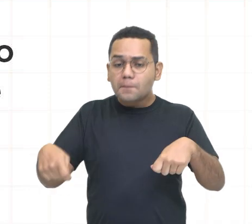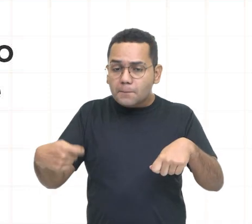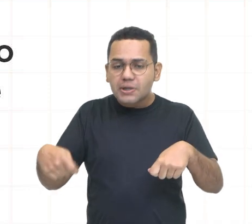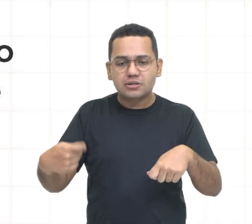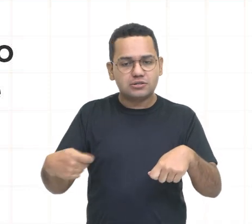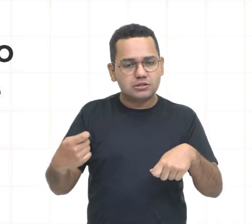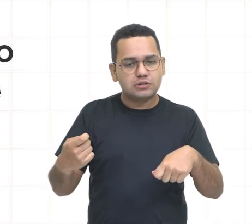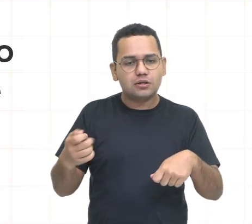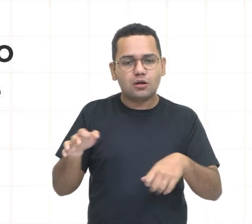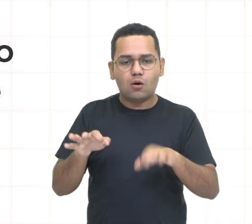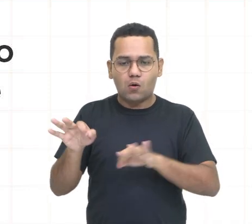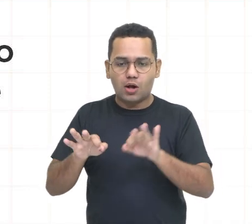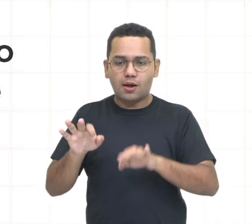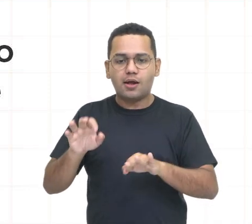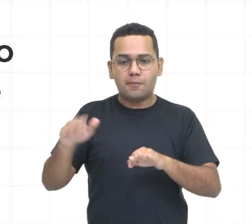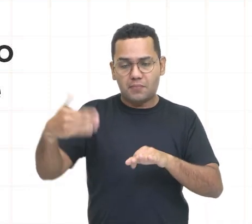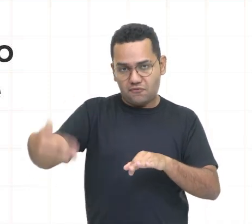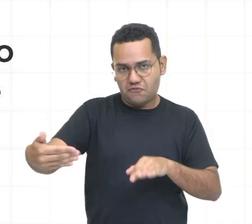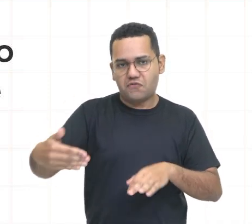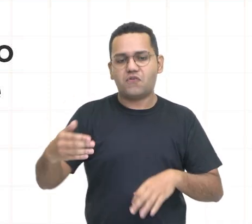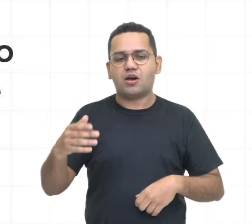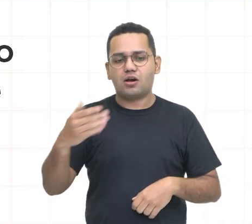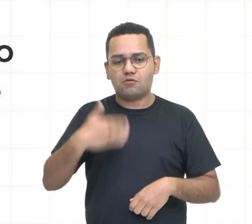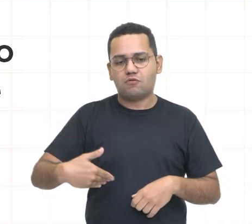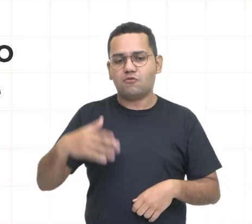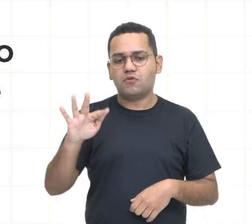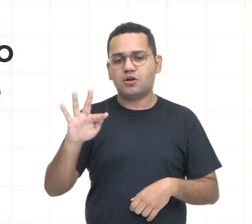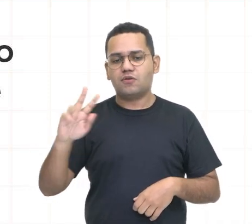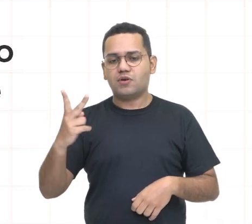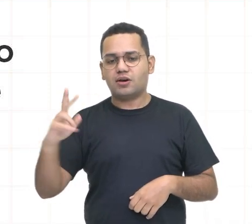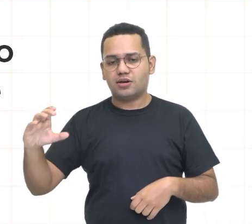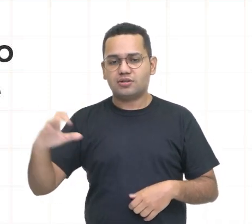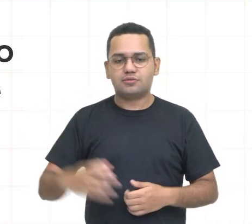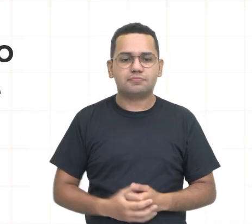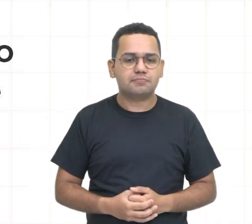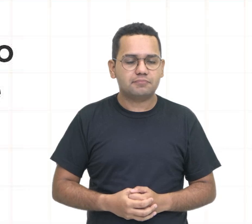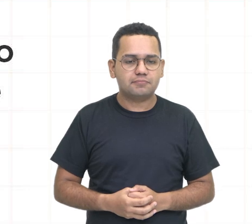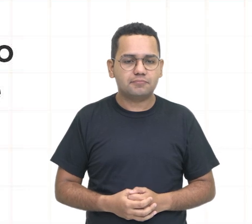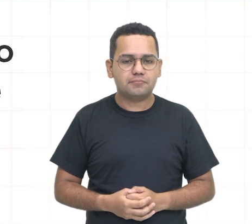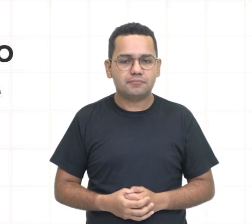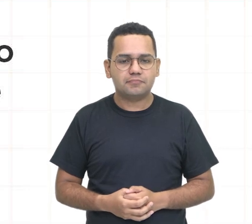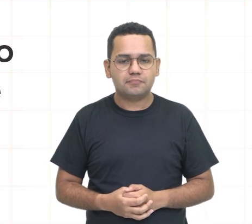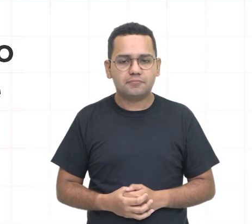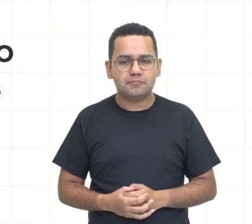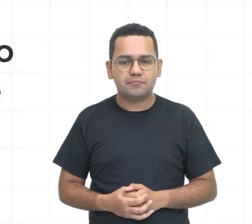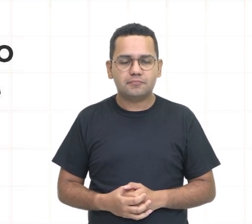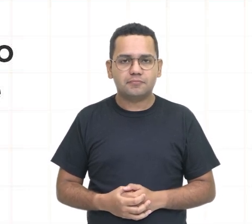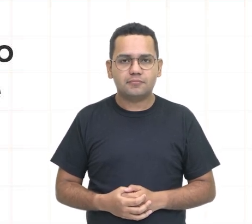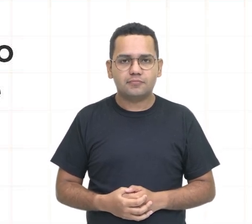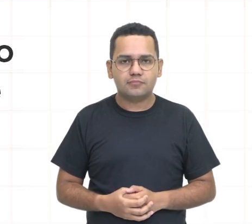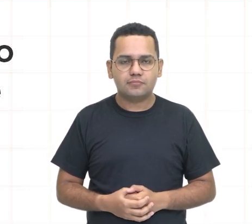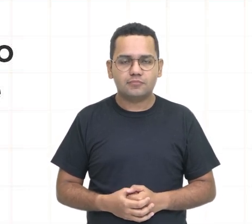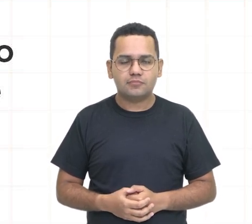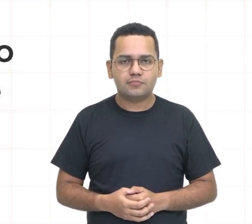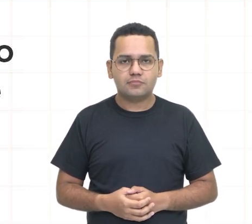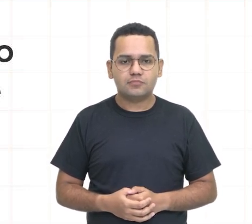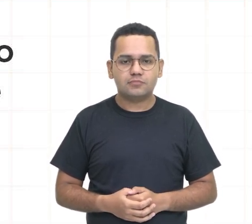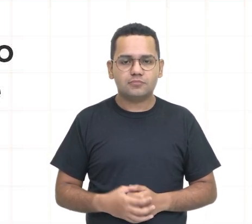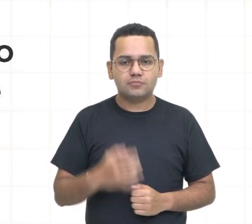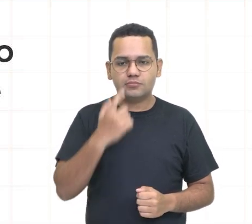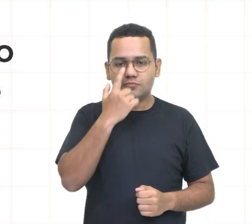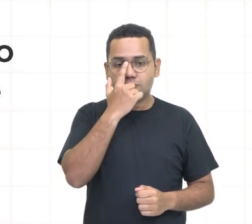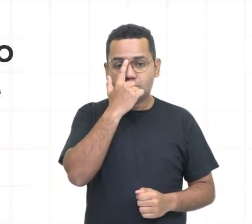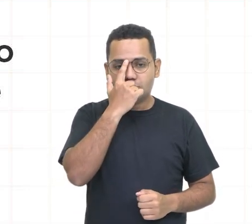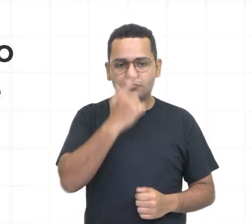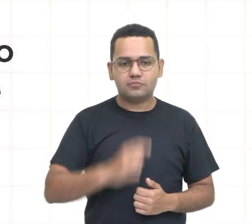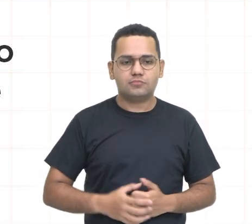governo de Fernando Henrique Cardoso, que, né, claro, era a grande, né, frente,